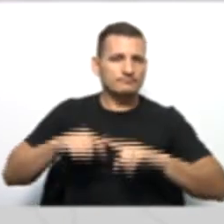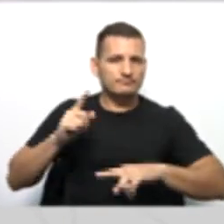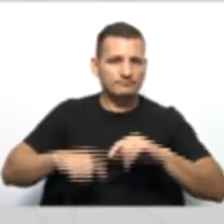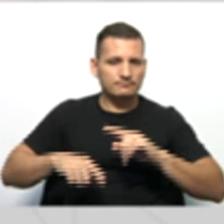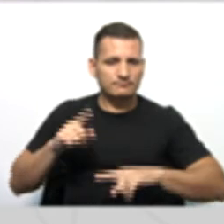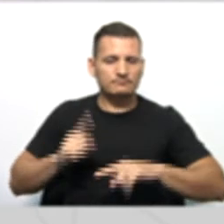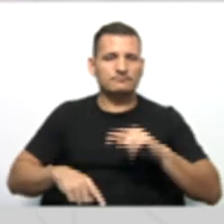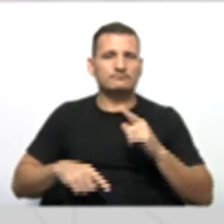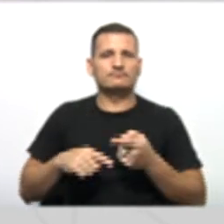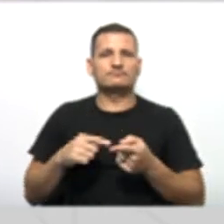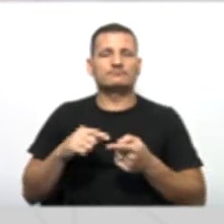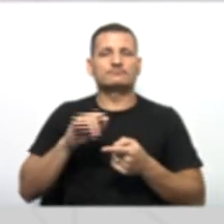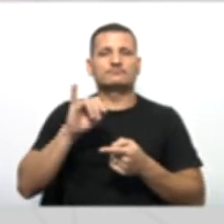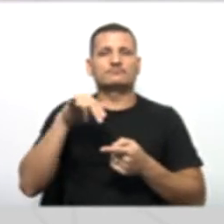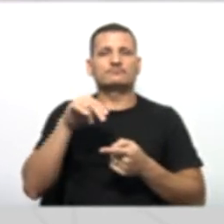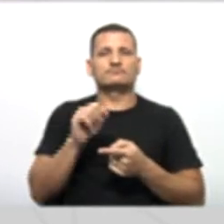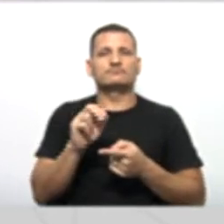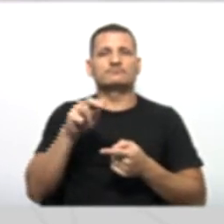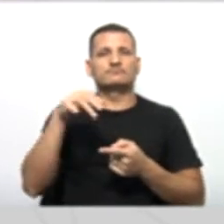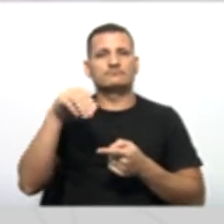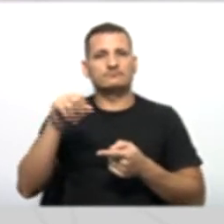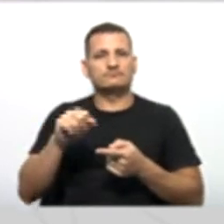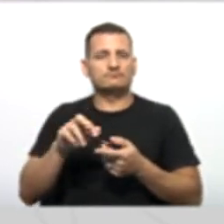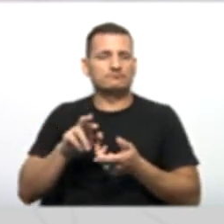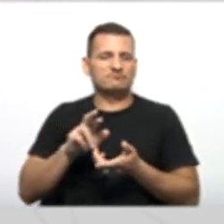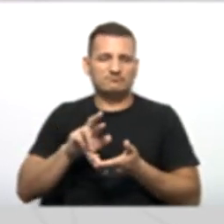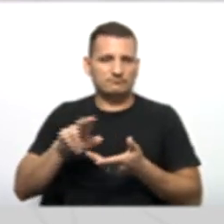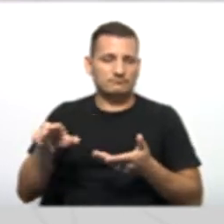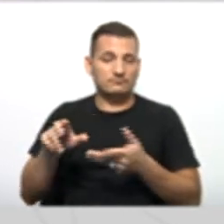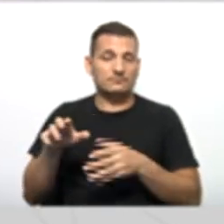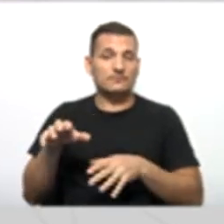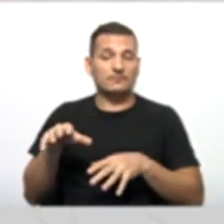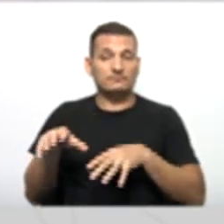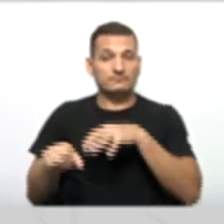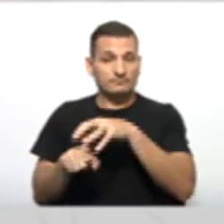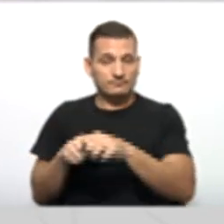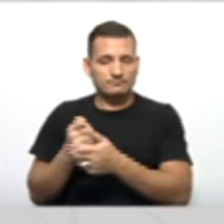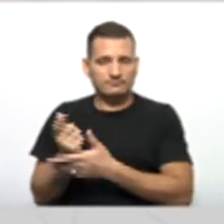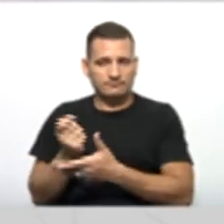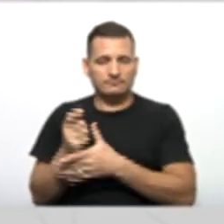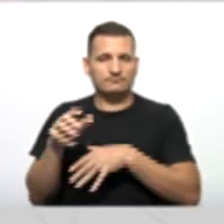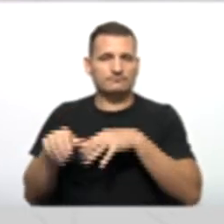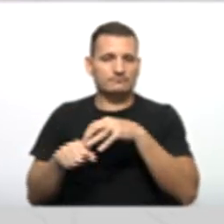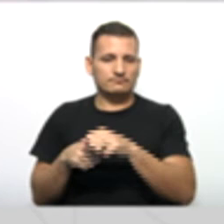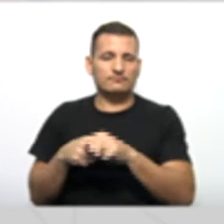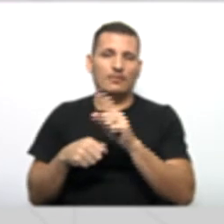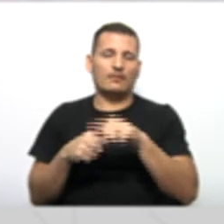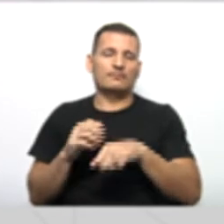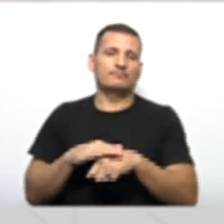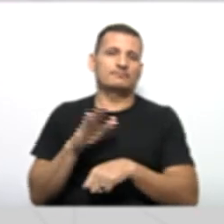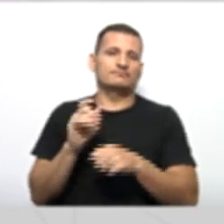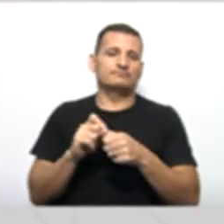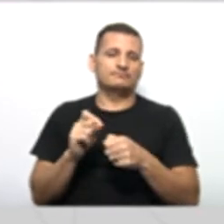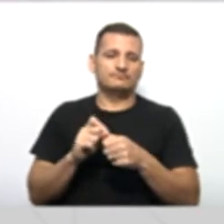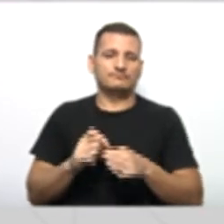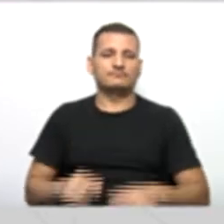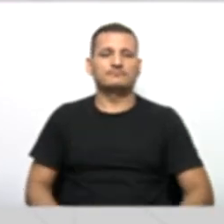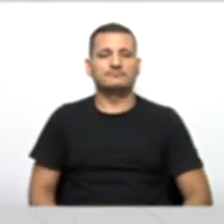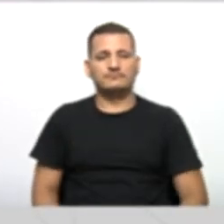matéria-prima, insumos. A aquisição é o que a gente vai estar mais fazendo na execução das nossas tarefas,